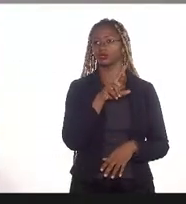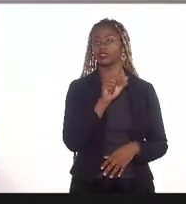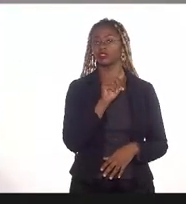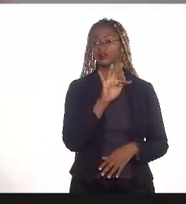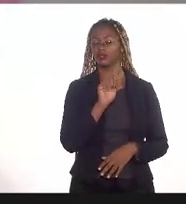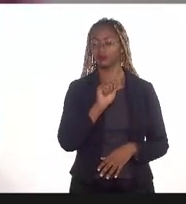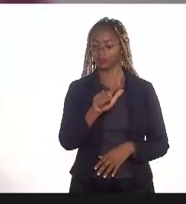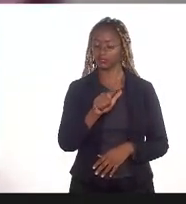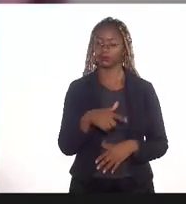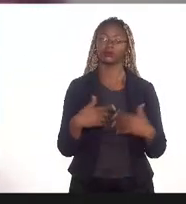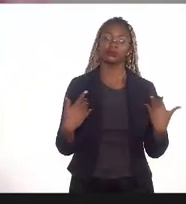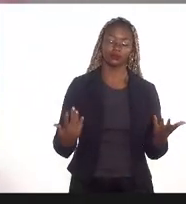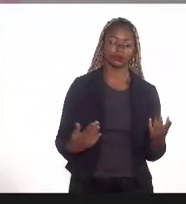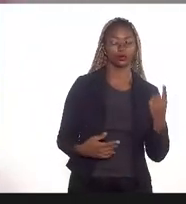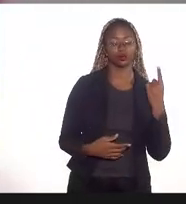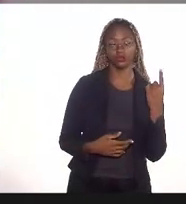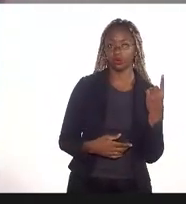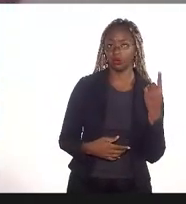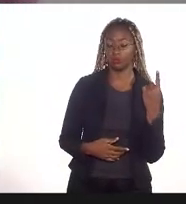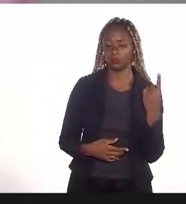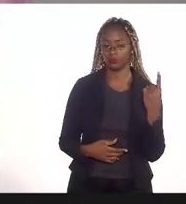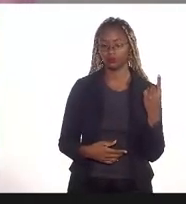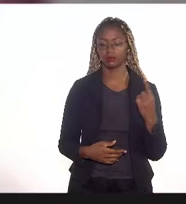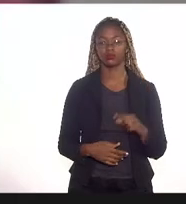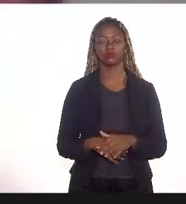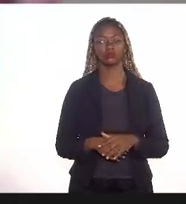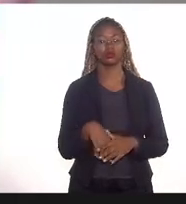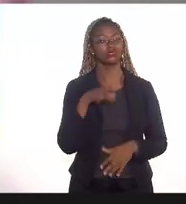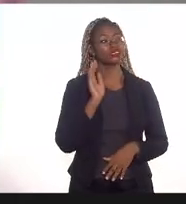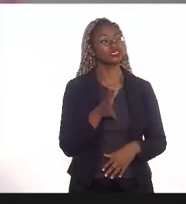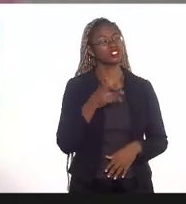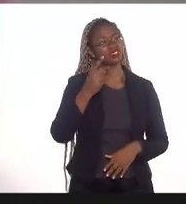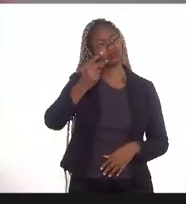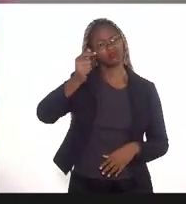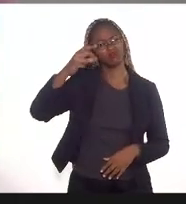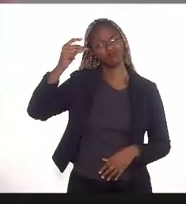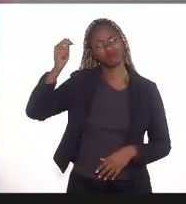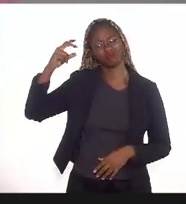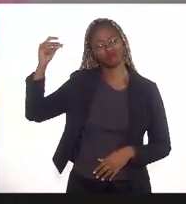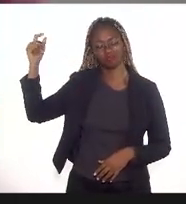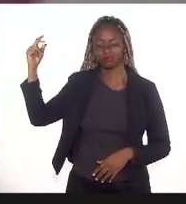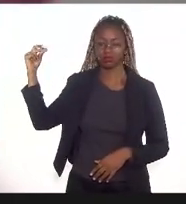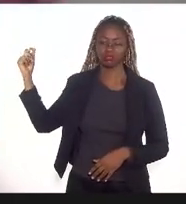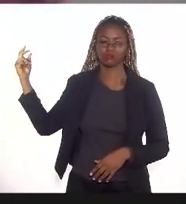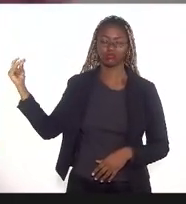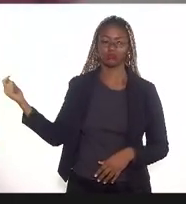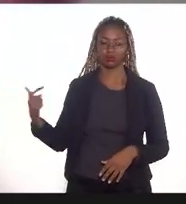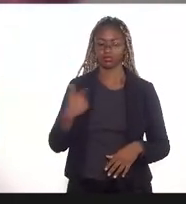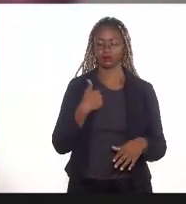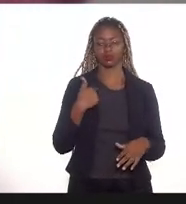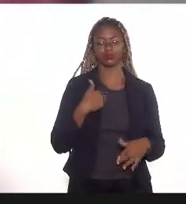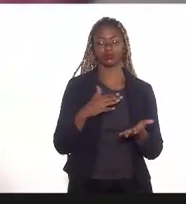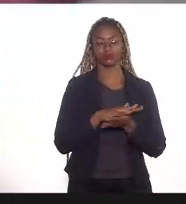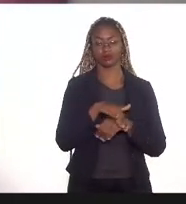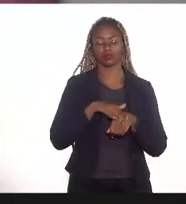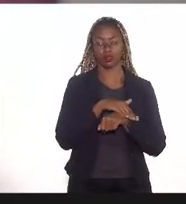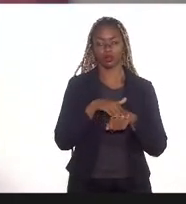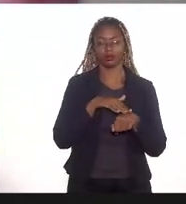Uma, especificamente o seguinte, já há muito tempo, Rafael, desde que eu tive uma